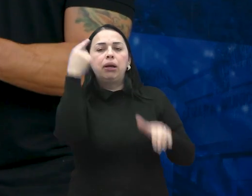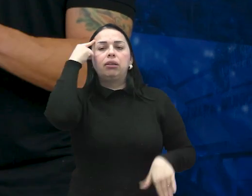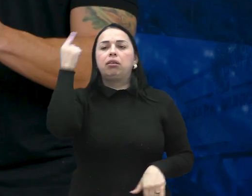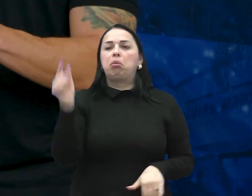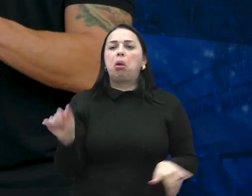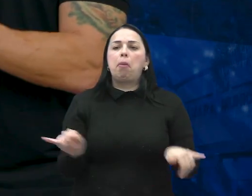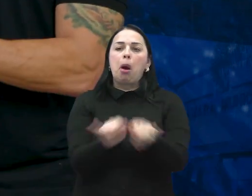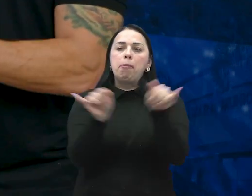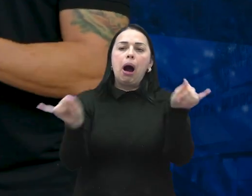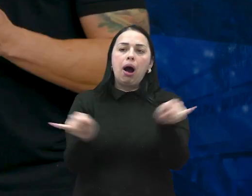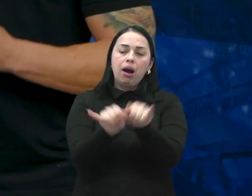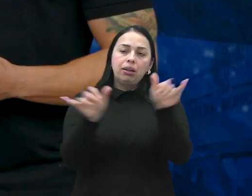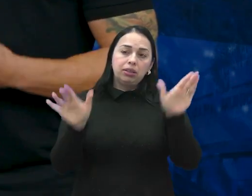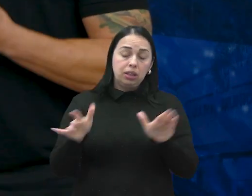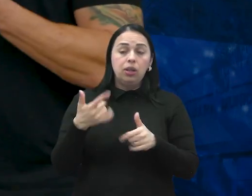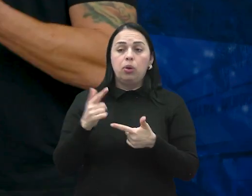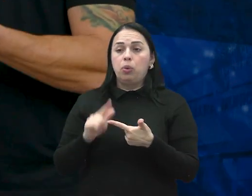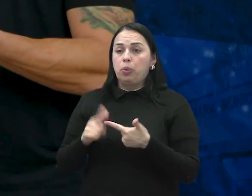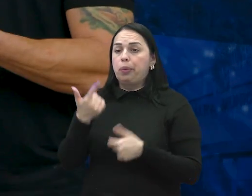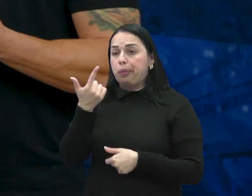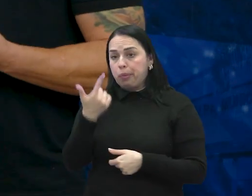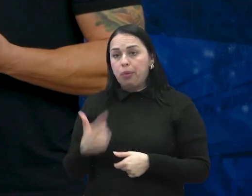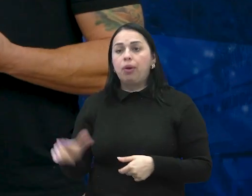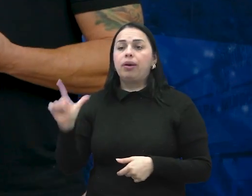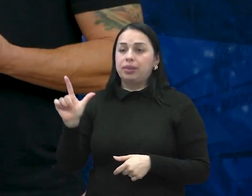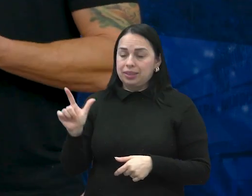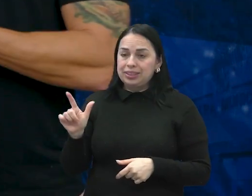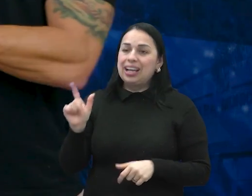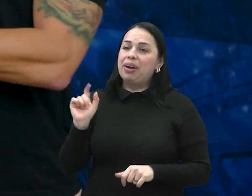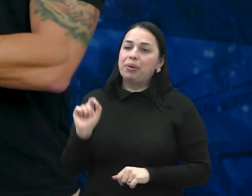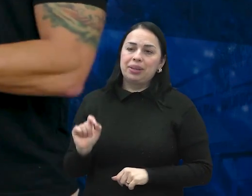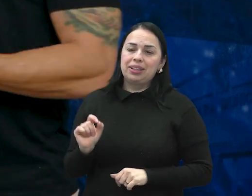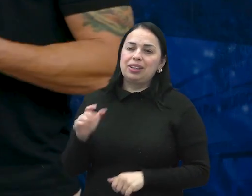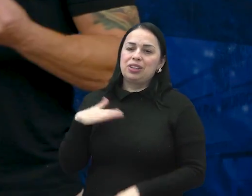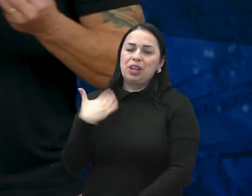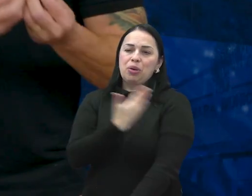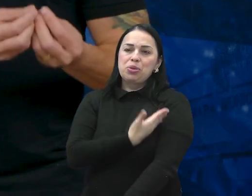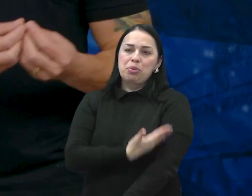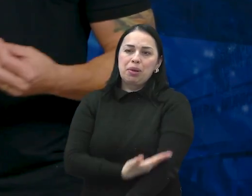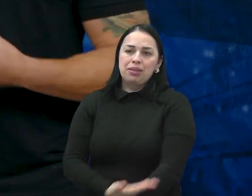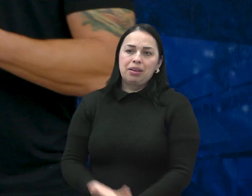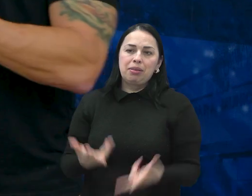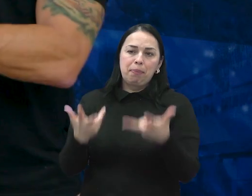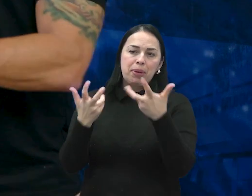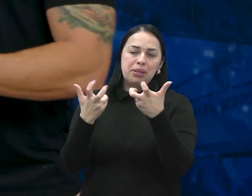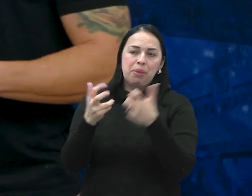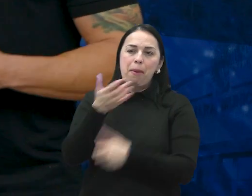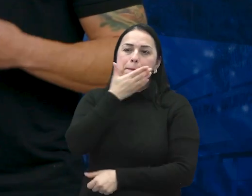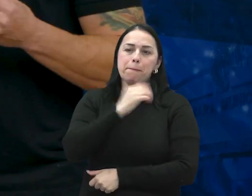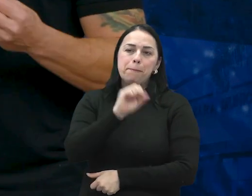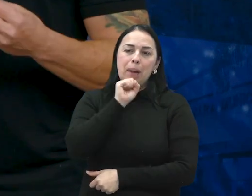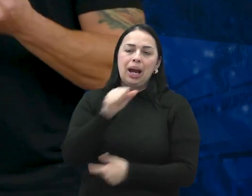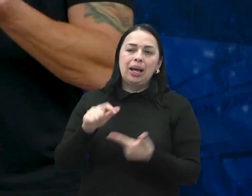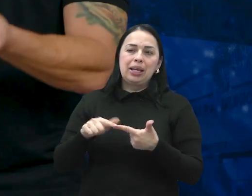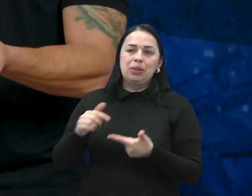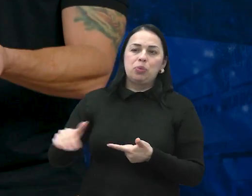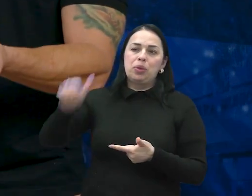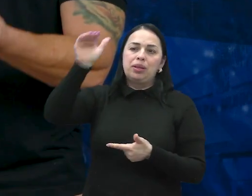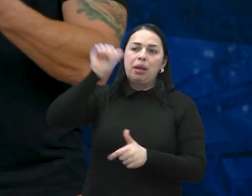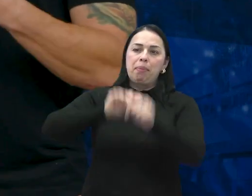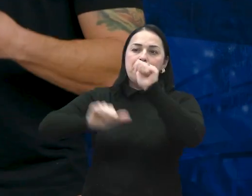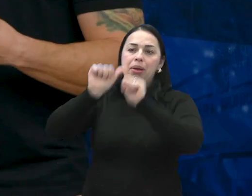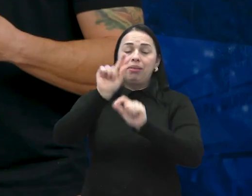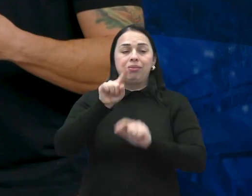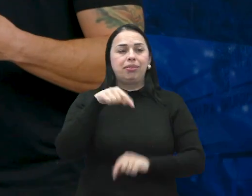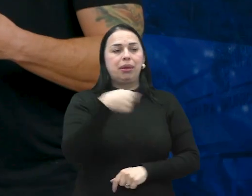é um elemento. O outro elemento é que a gente está acostumado, né, desde criança, a ver lá os nossos pais, os adultos bebendo